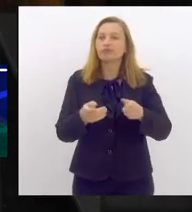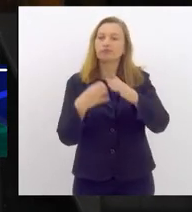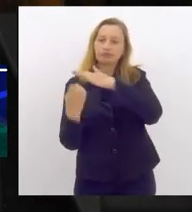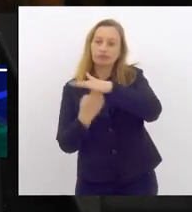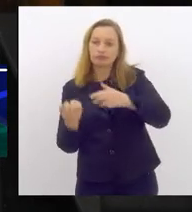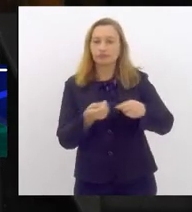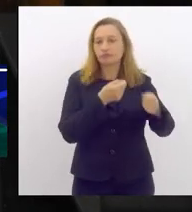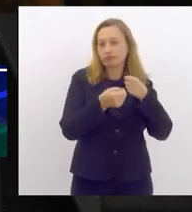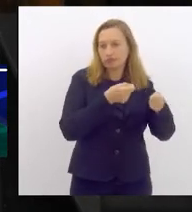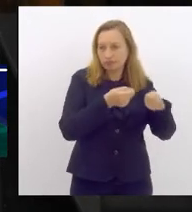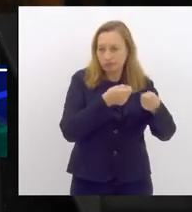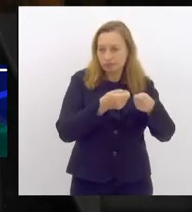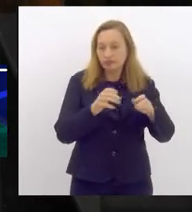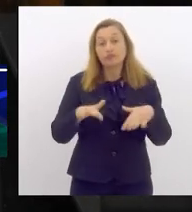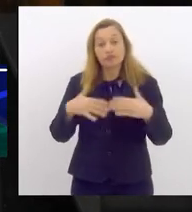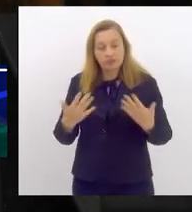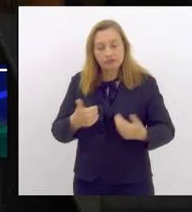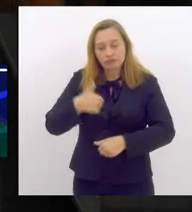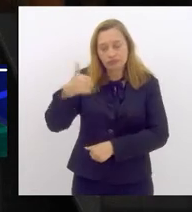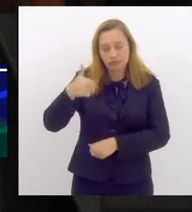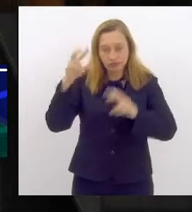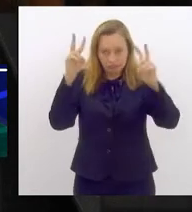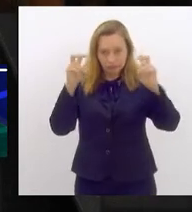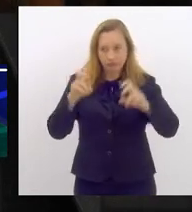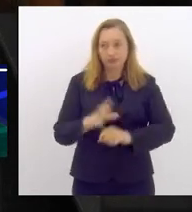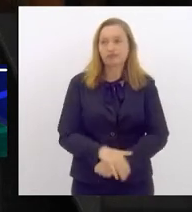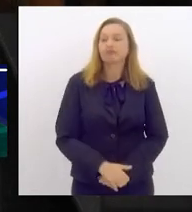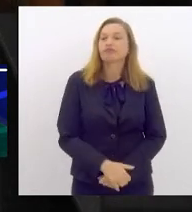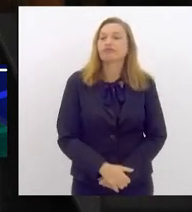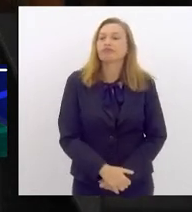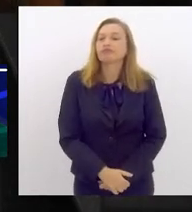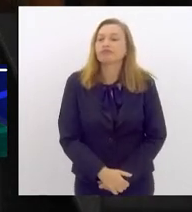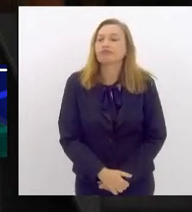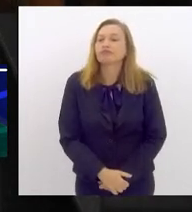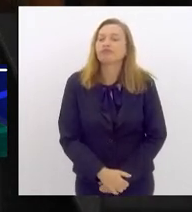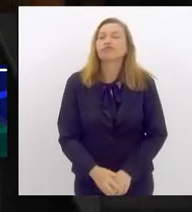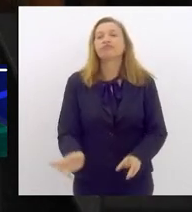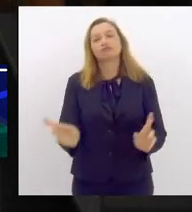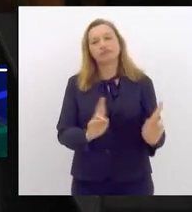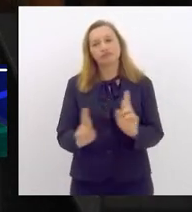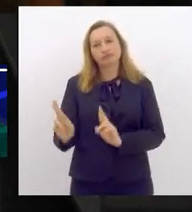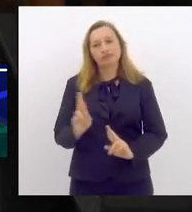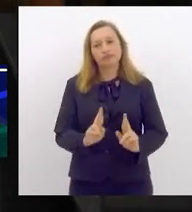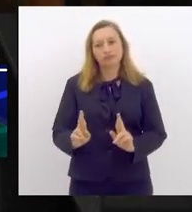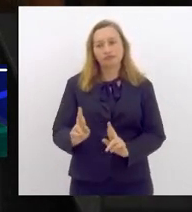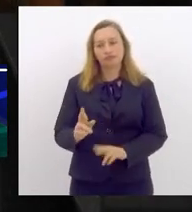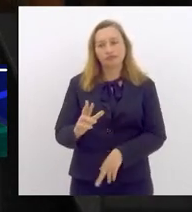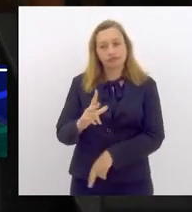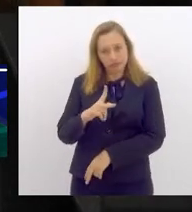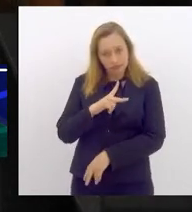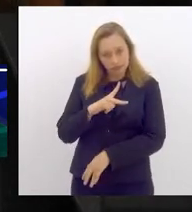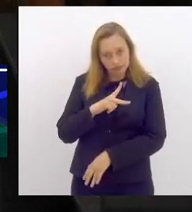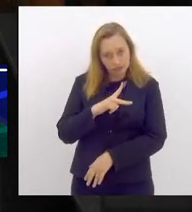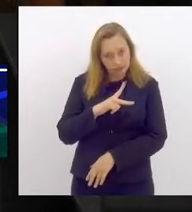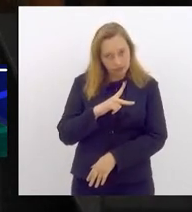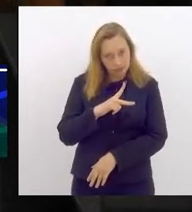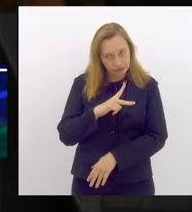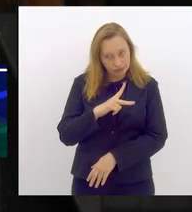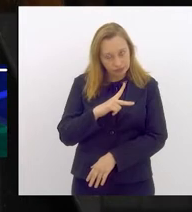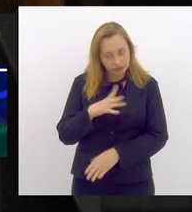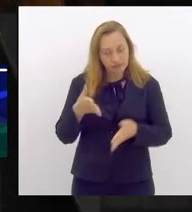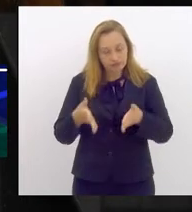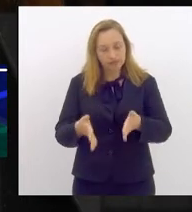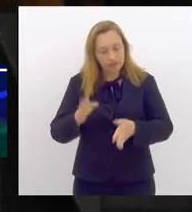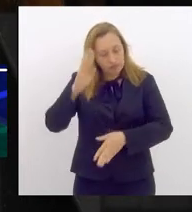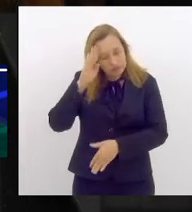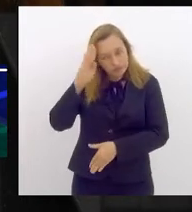reguladoras Não essa é a primeira questão em relação a pessoal e é seu Ponto